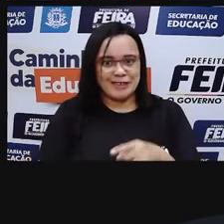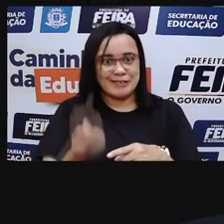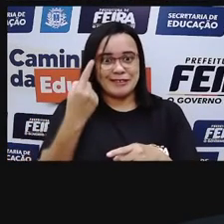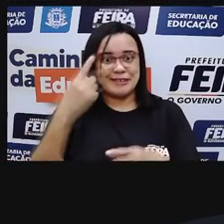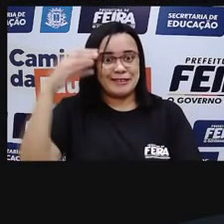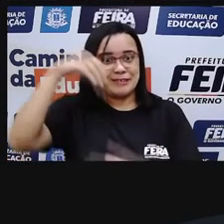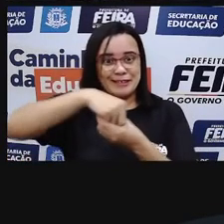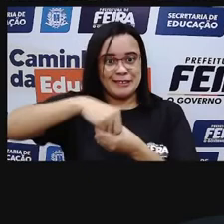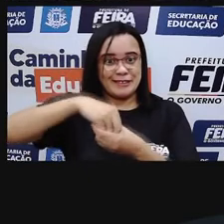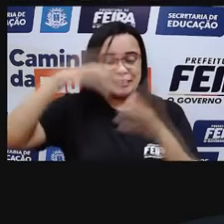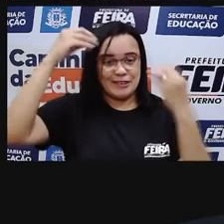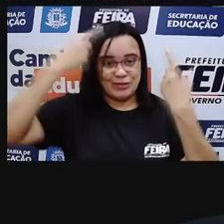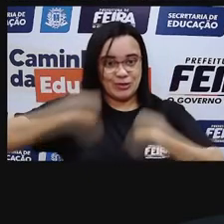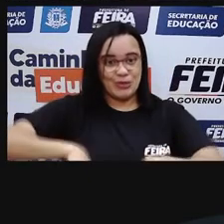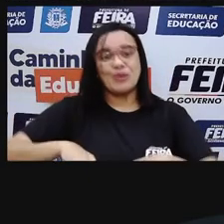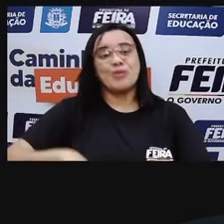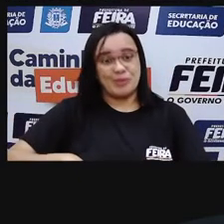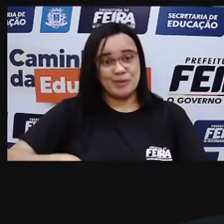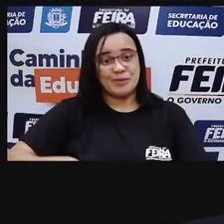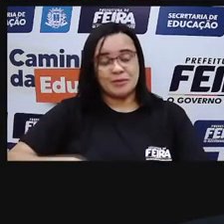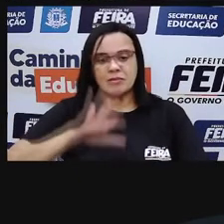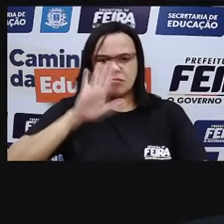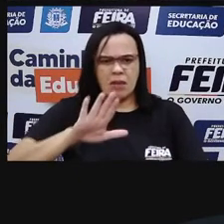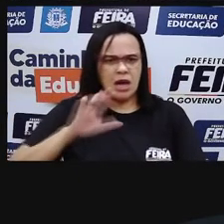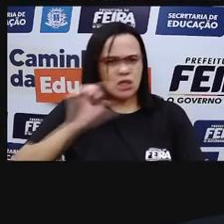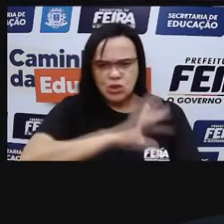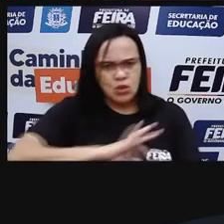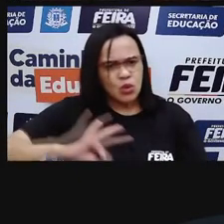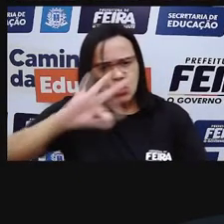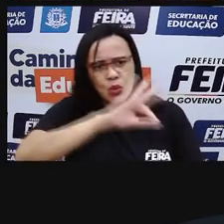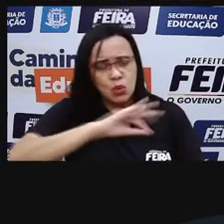Mas nem todos os anticorpos vão